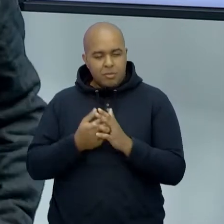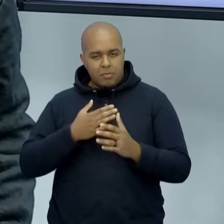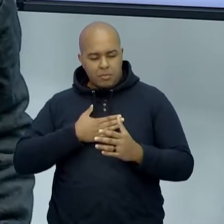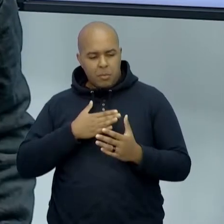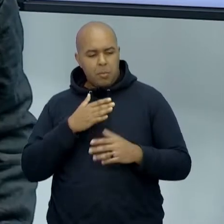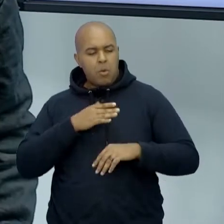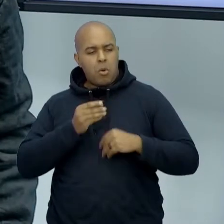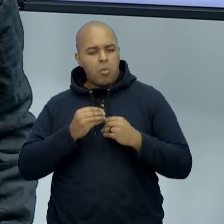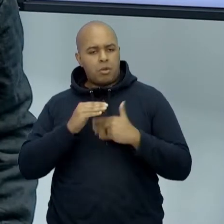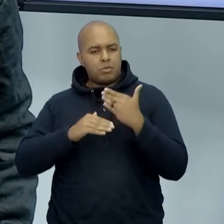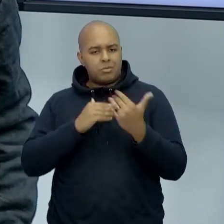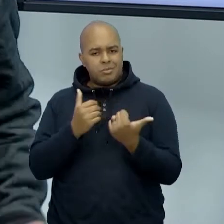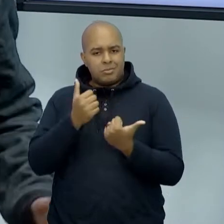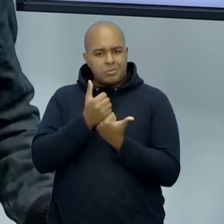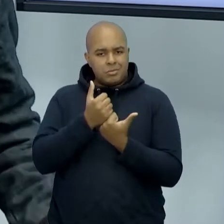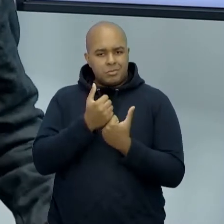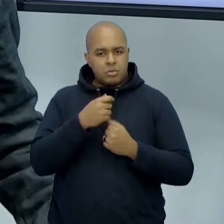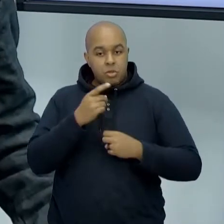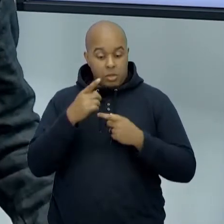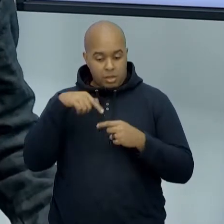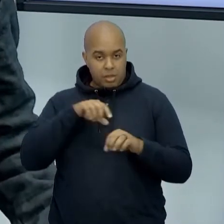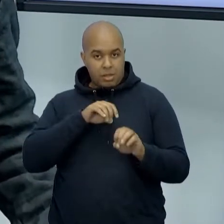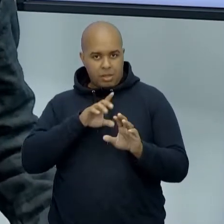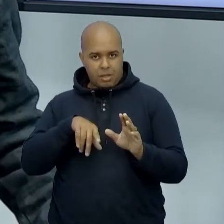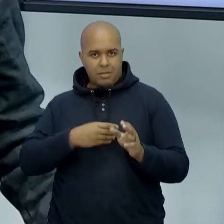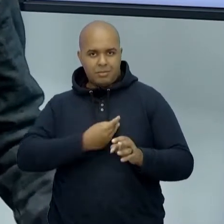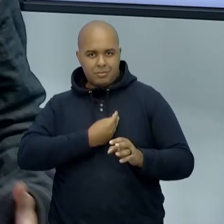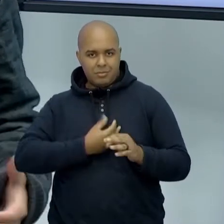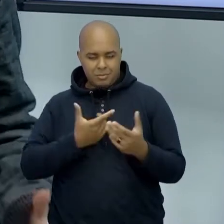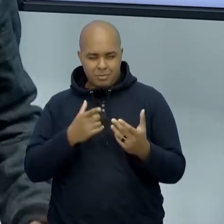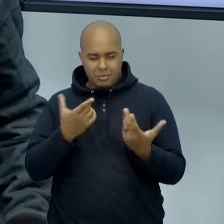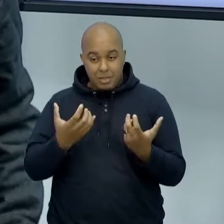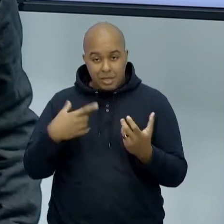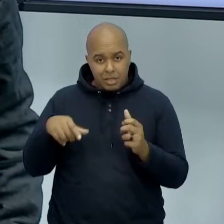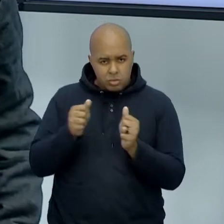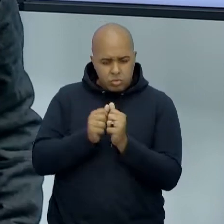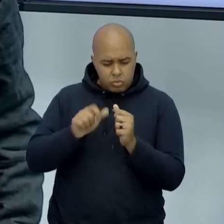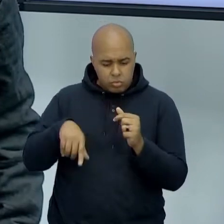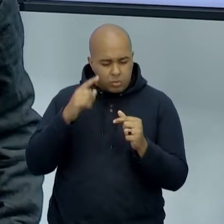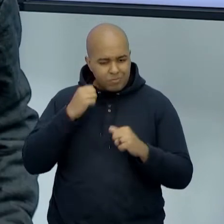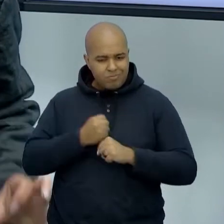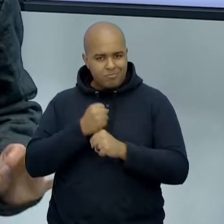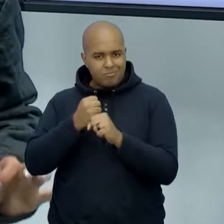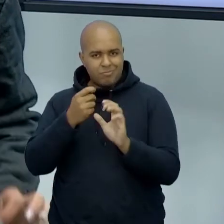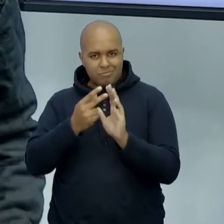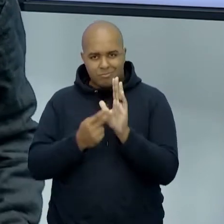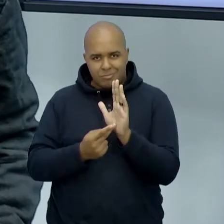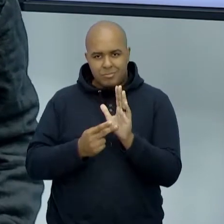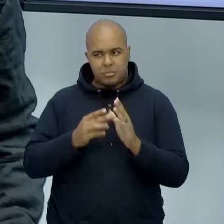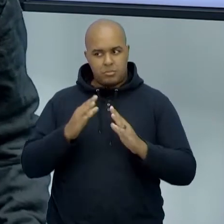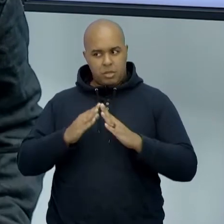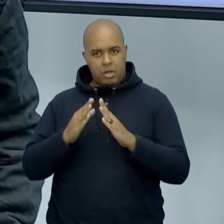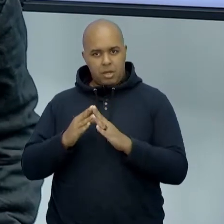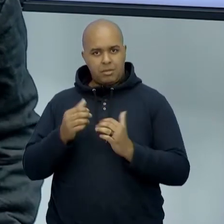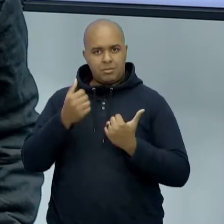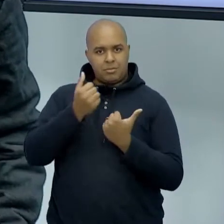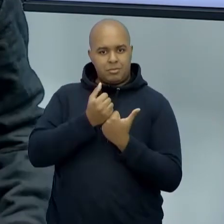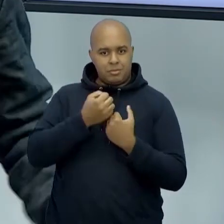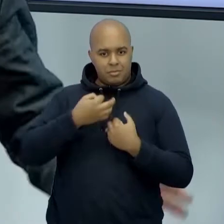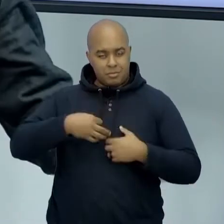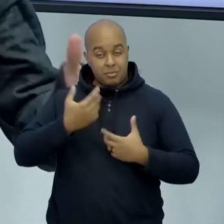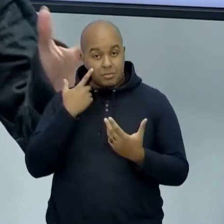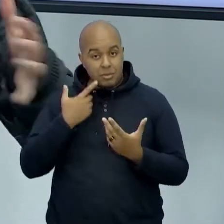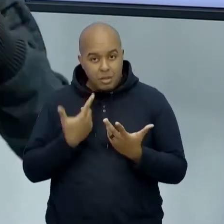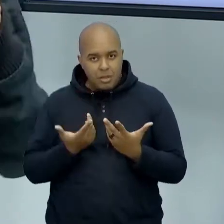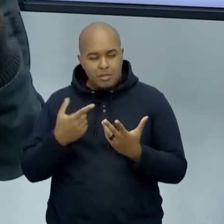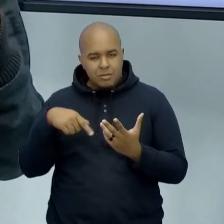Papel no Desenvolvimento Sustentável. Essa aula é ao vivo. Queremos juntos aí construir o projeto de uma casa sustentável.